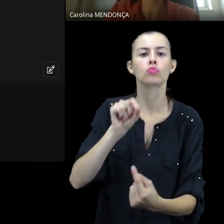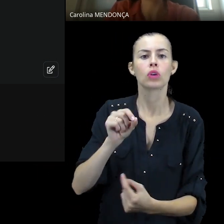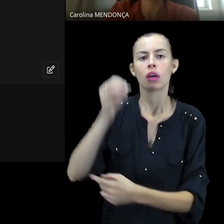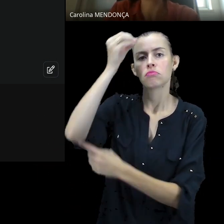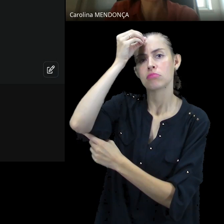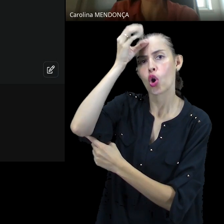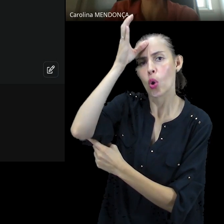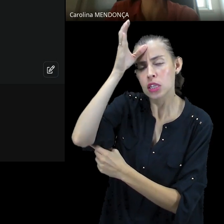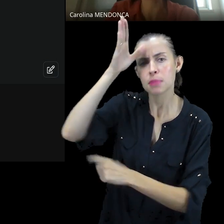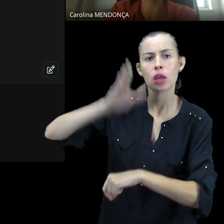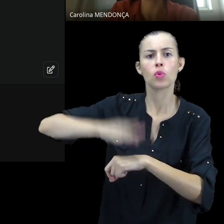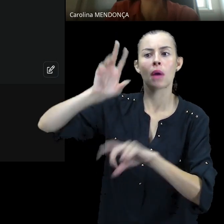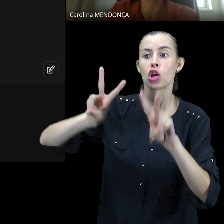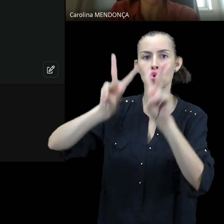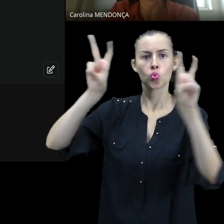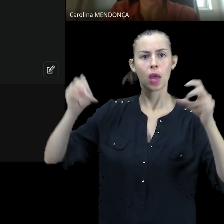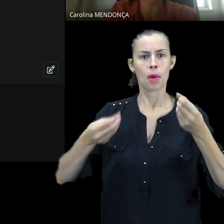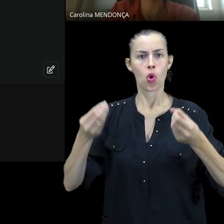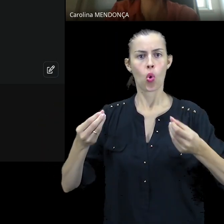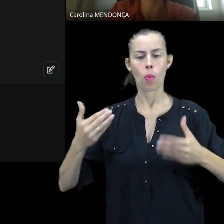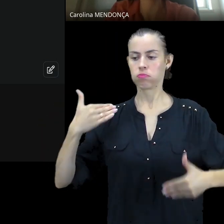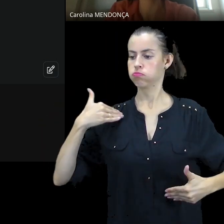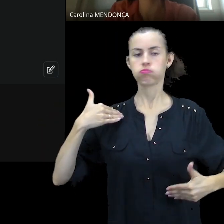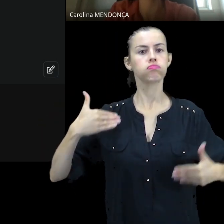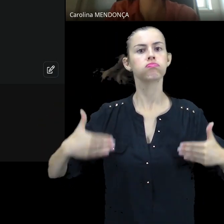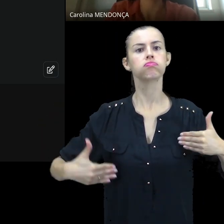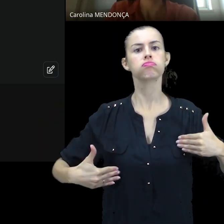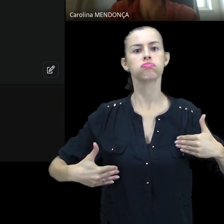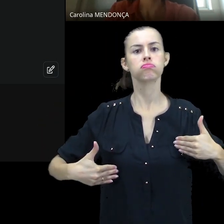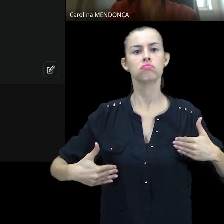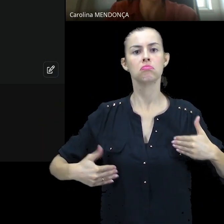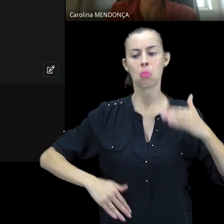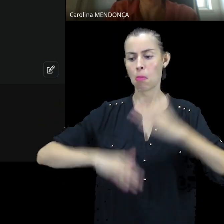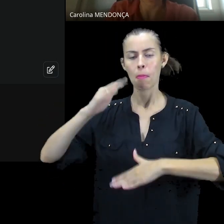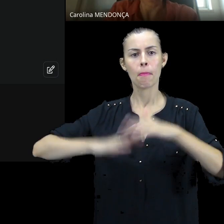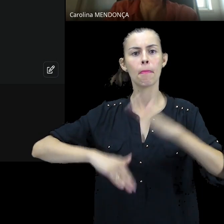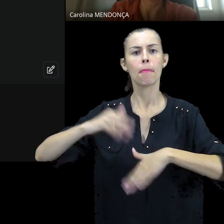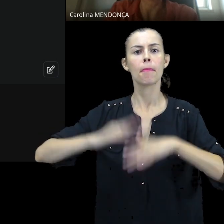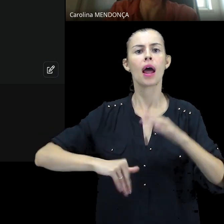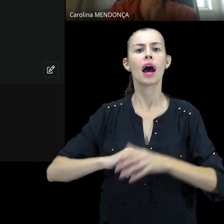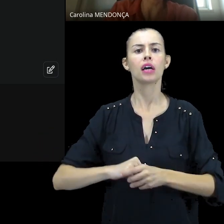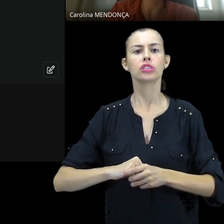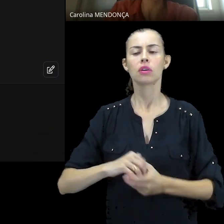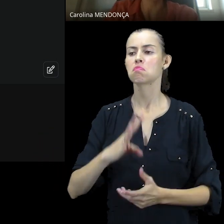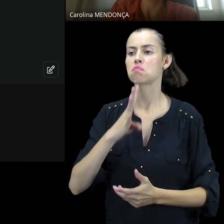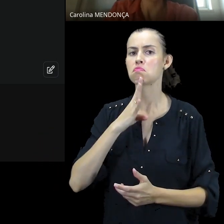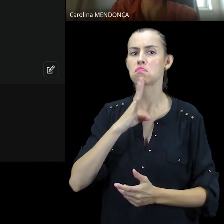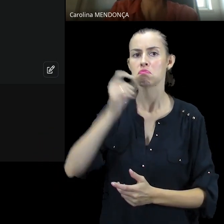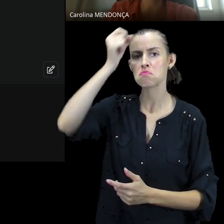de conhecimentos, atitudes, posturas, valores que eduquem cidadãos a essa